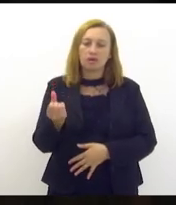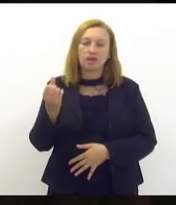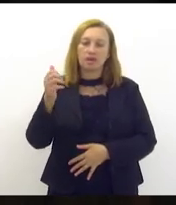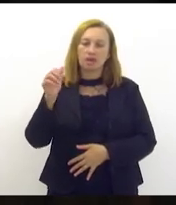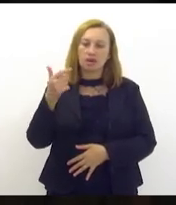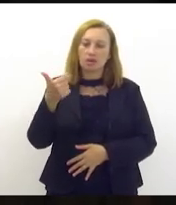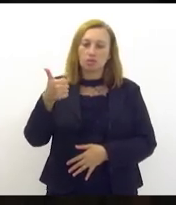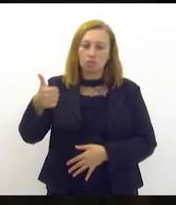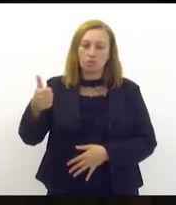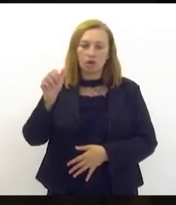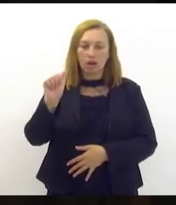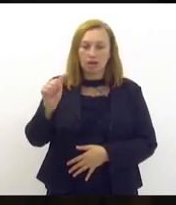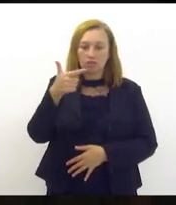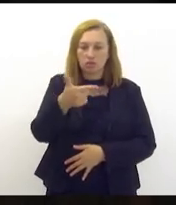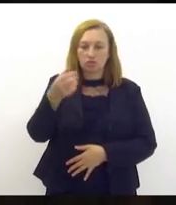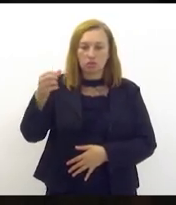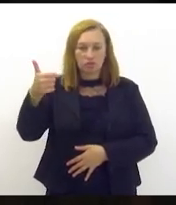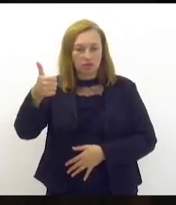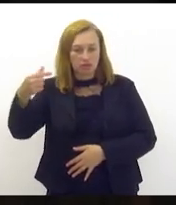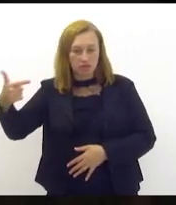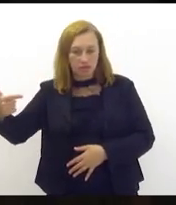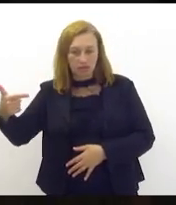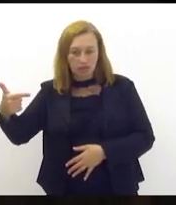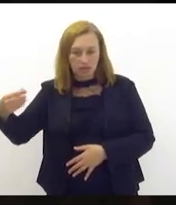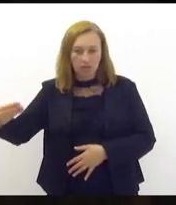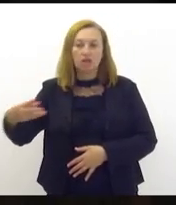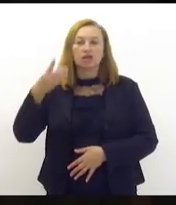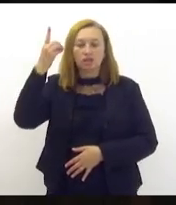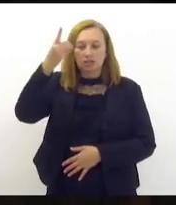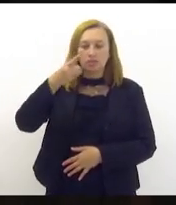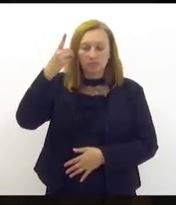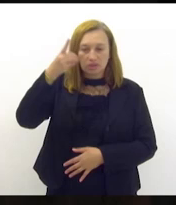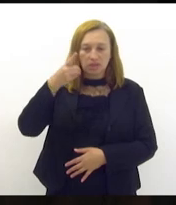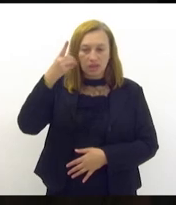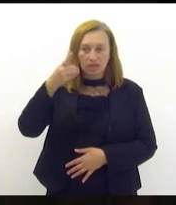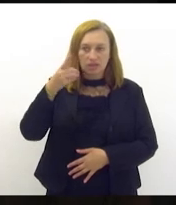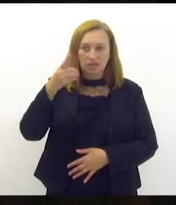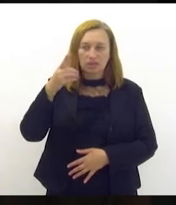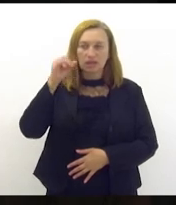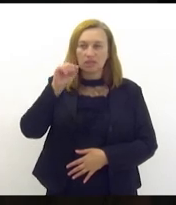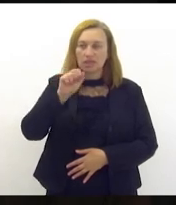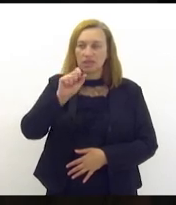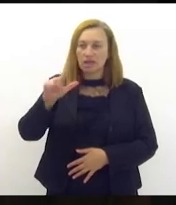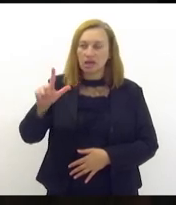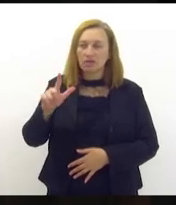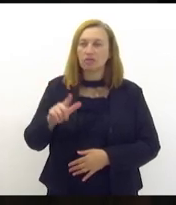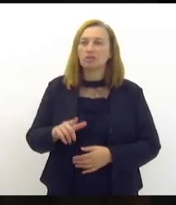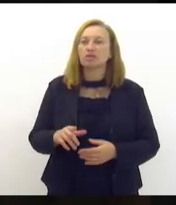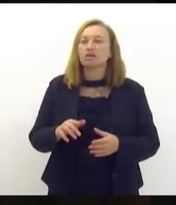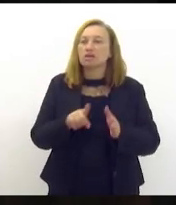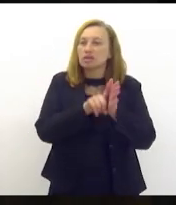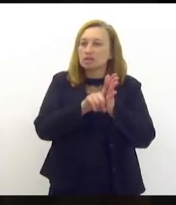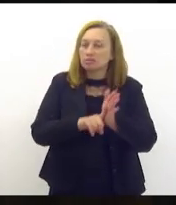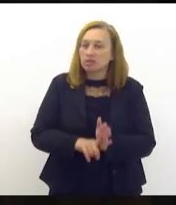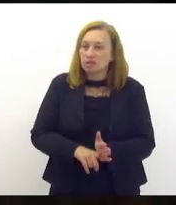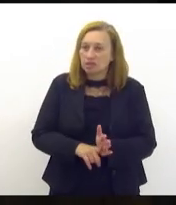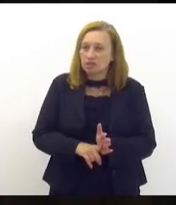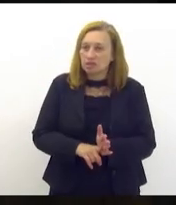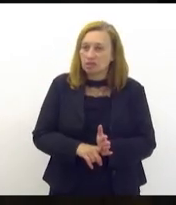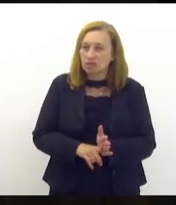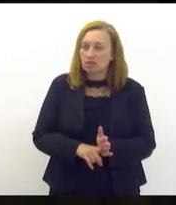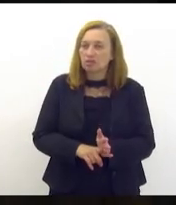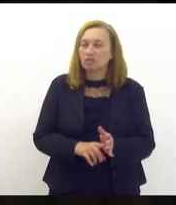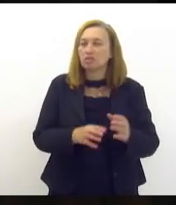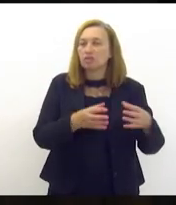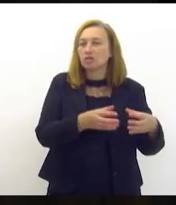de 2023, de autoria do deputado Daniel Librelon, que proíbe a realização de exames ópticos em